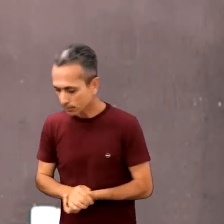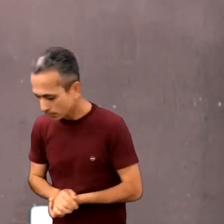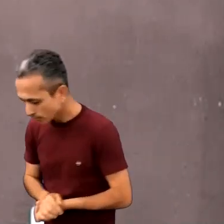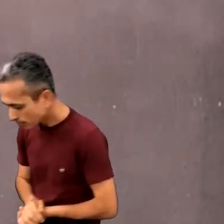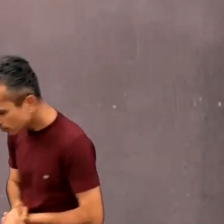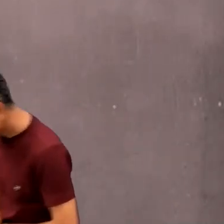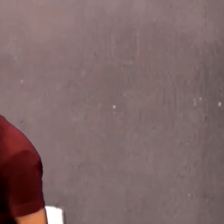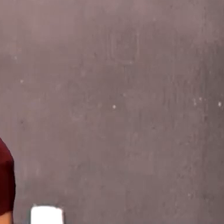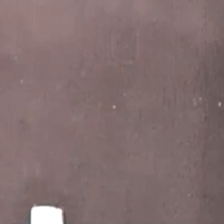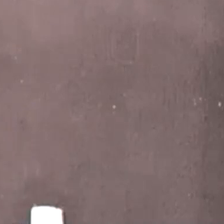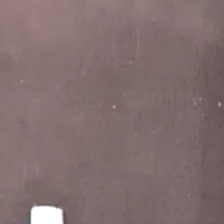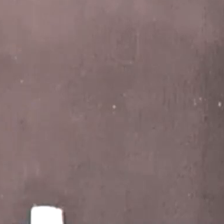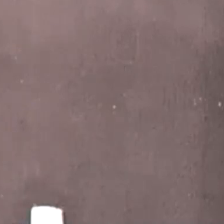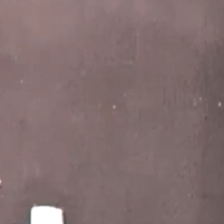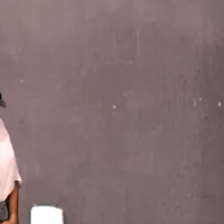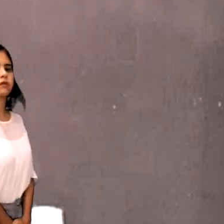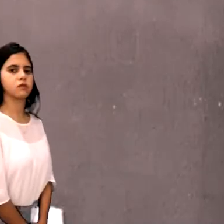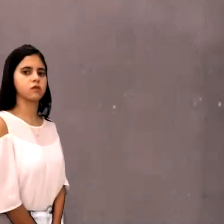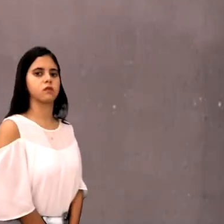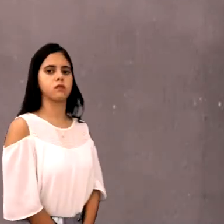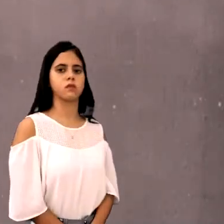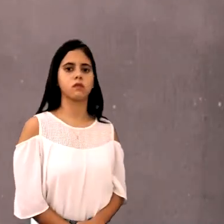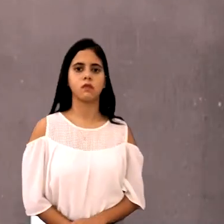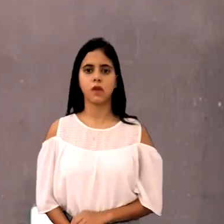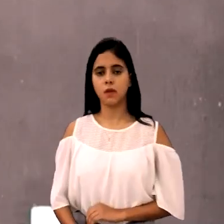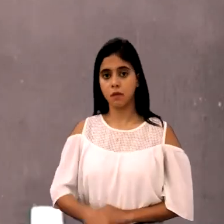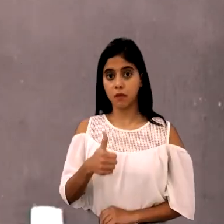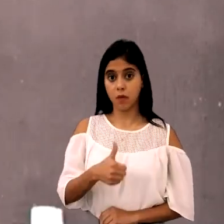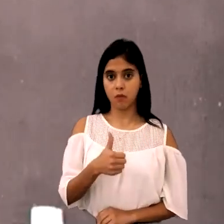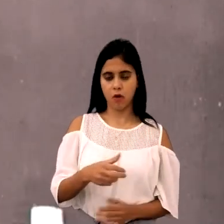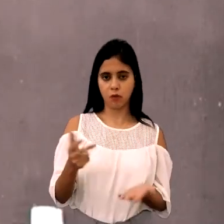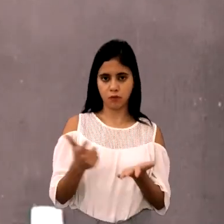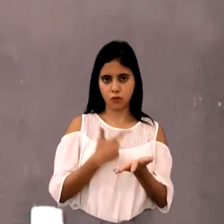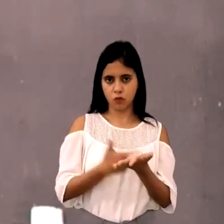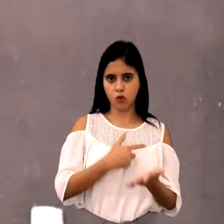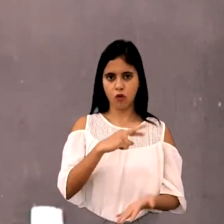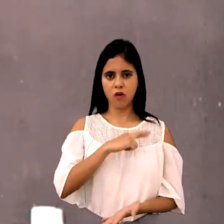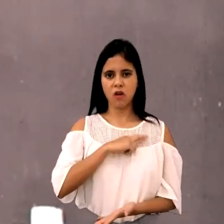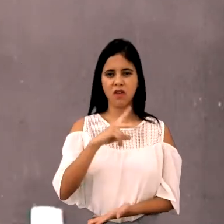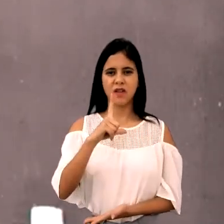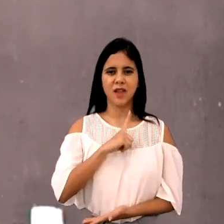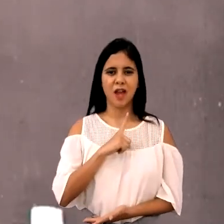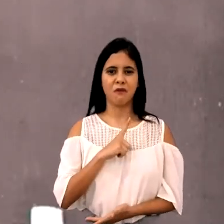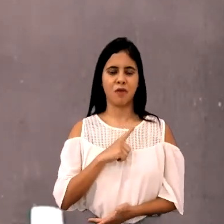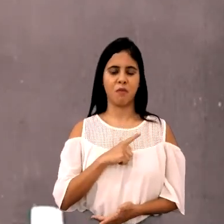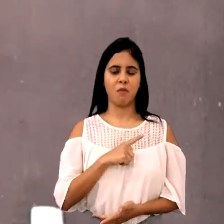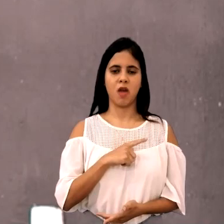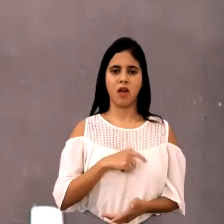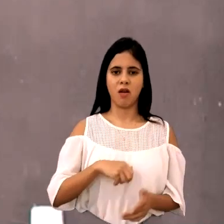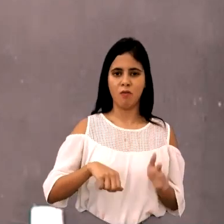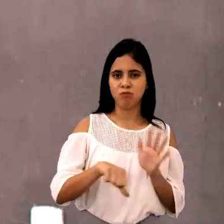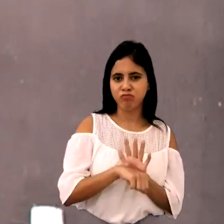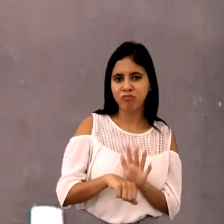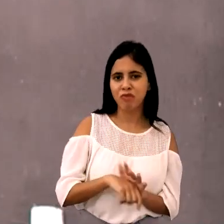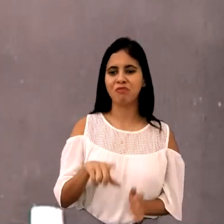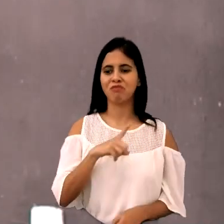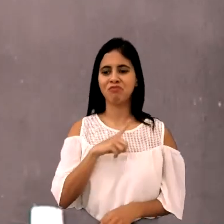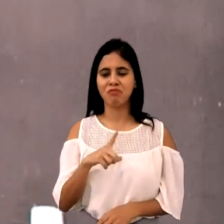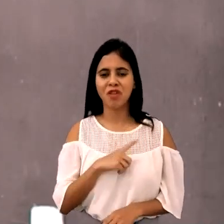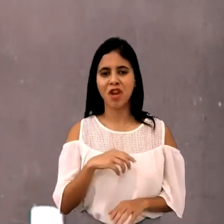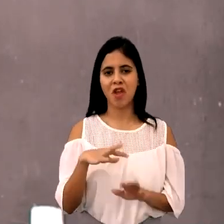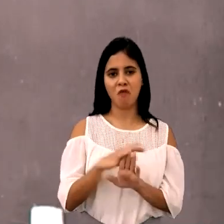Primeiro, nós estamos aqui no livro de Ruth, em um dos períodos de maior corrupção em Israel, o período